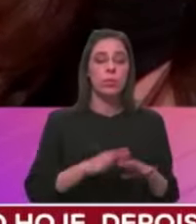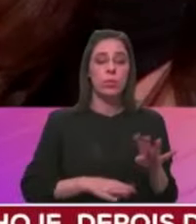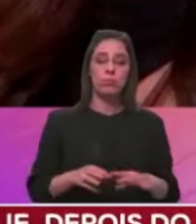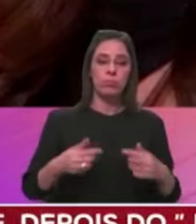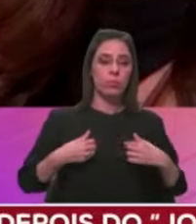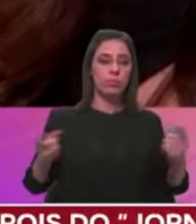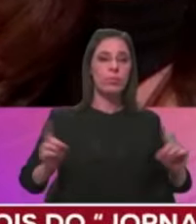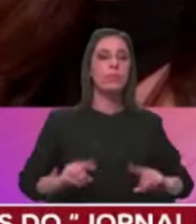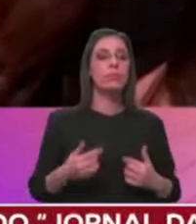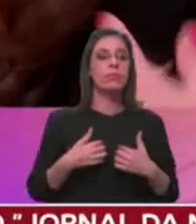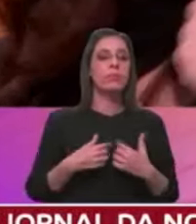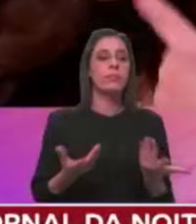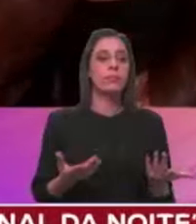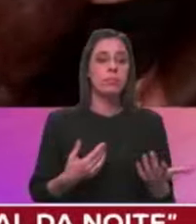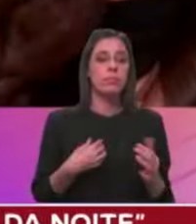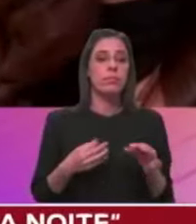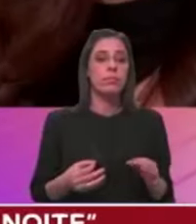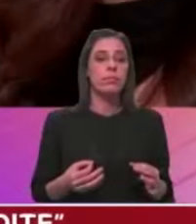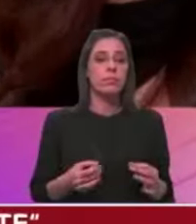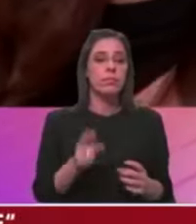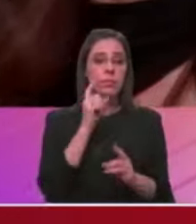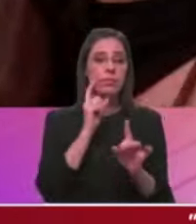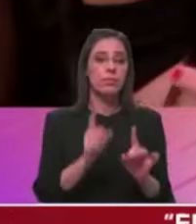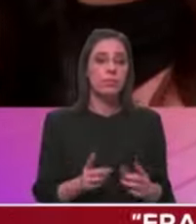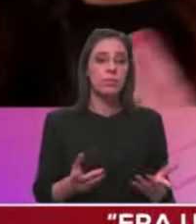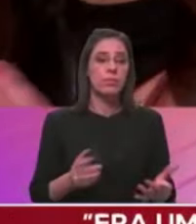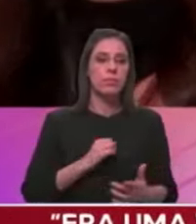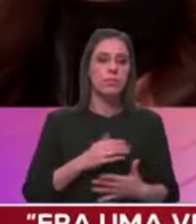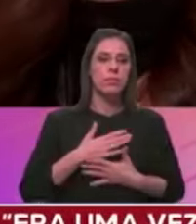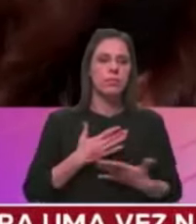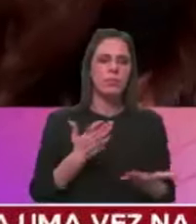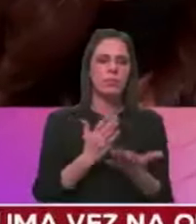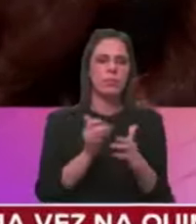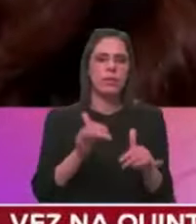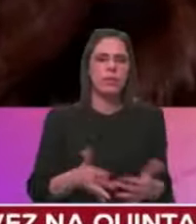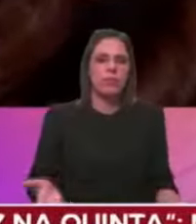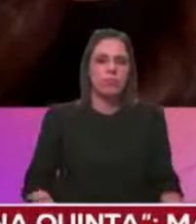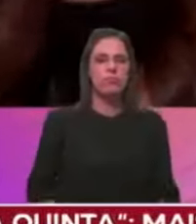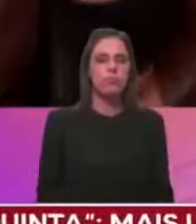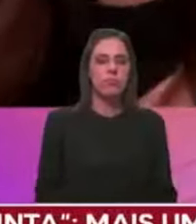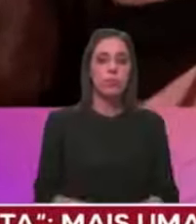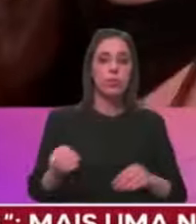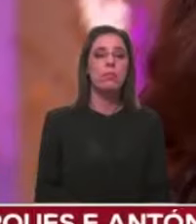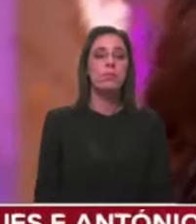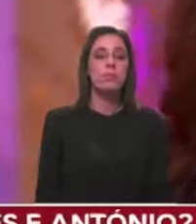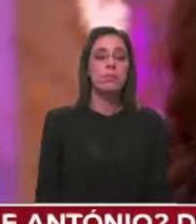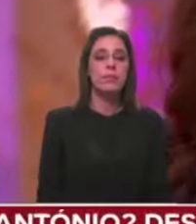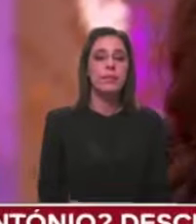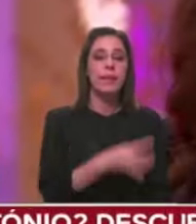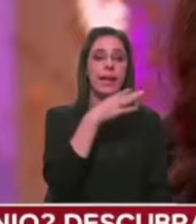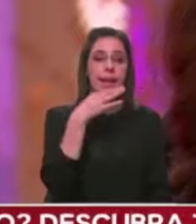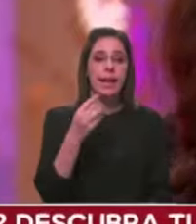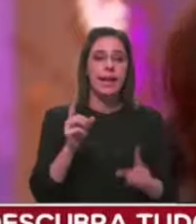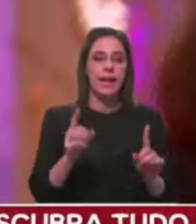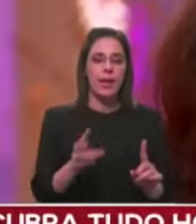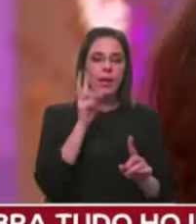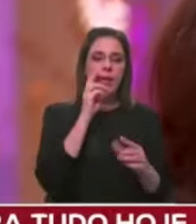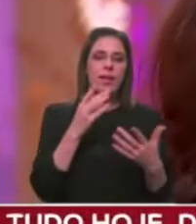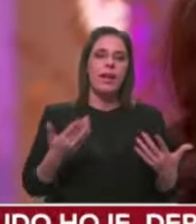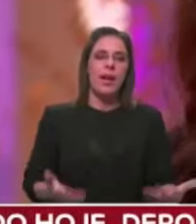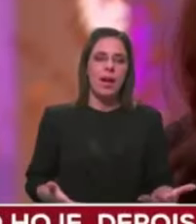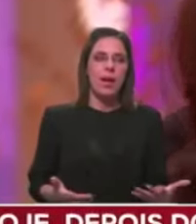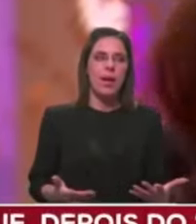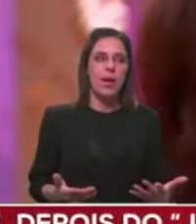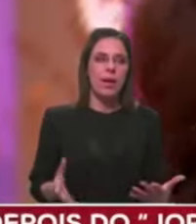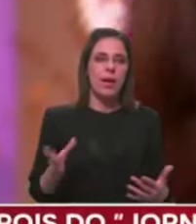eu acho que eu sempre ir iria defender os meus amigos Até o final do jogo engado que vendo agora